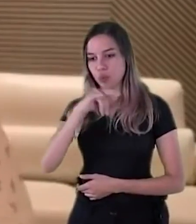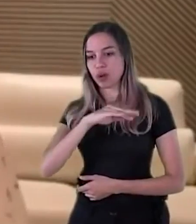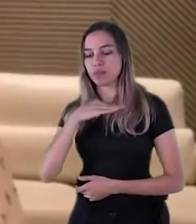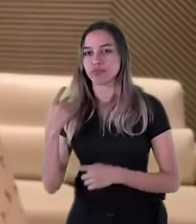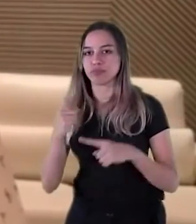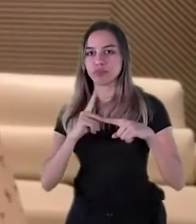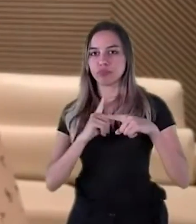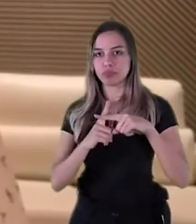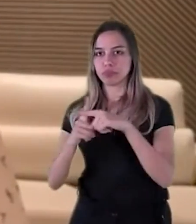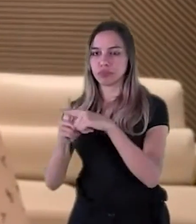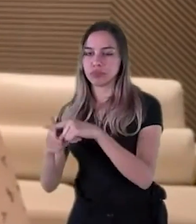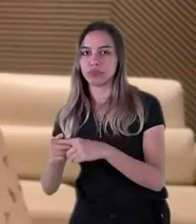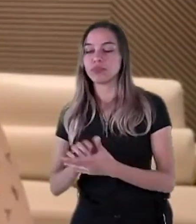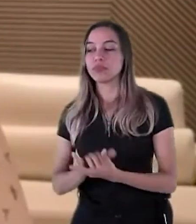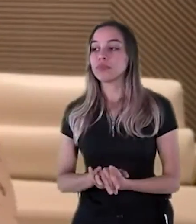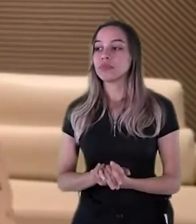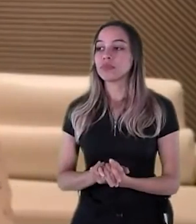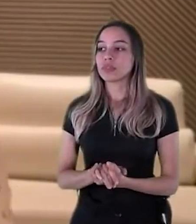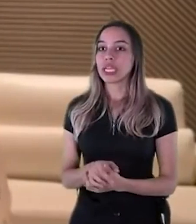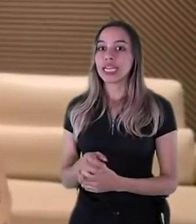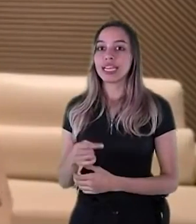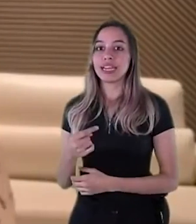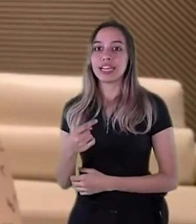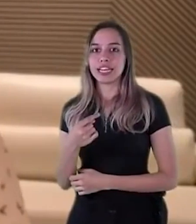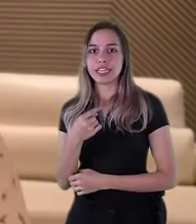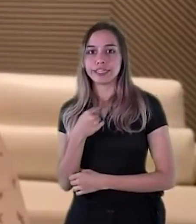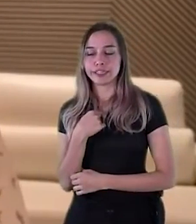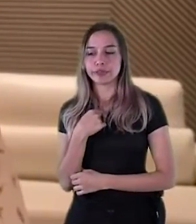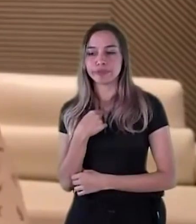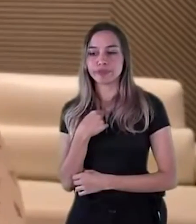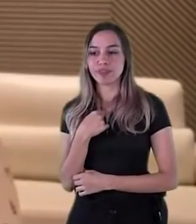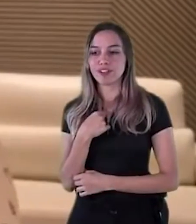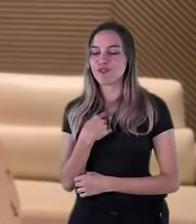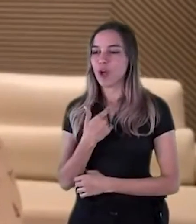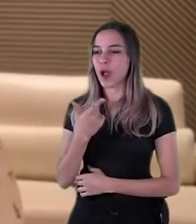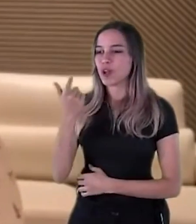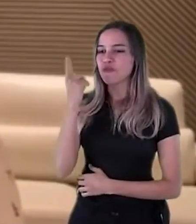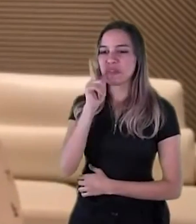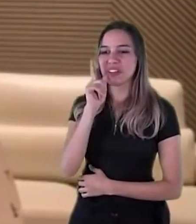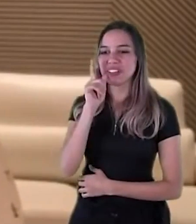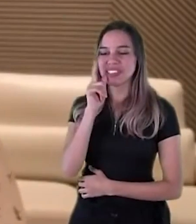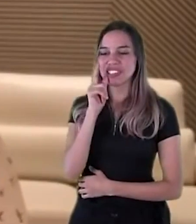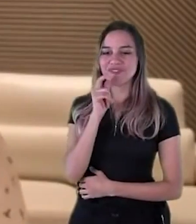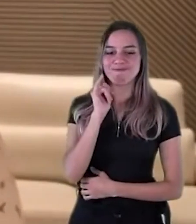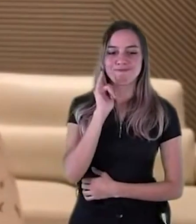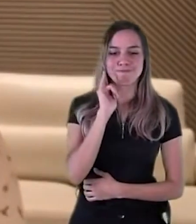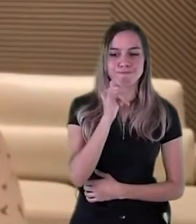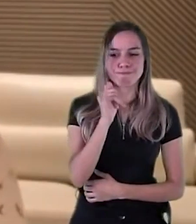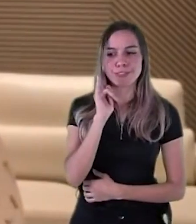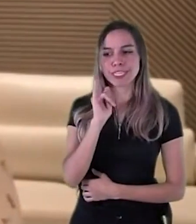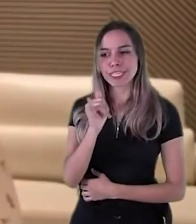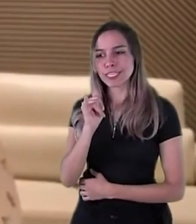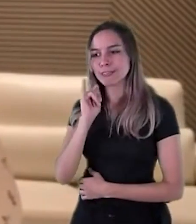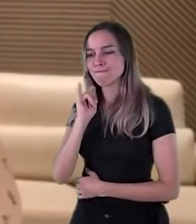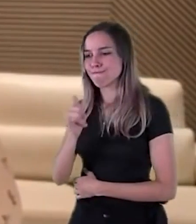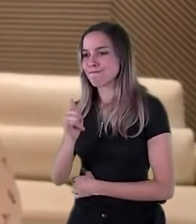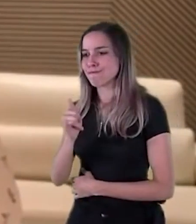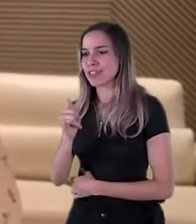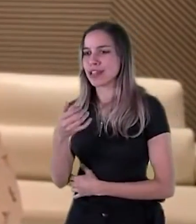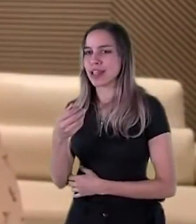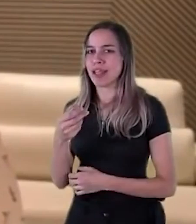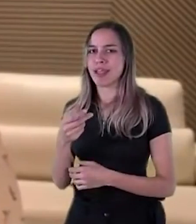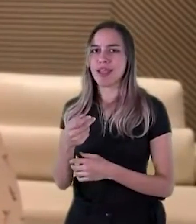conta disso. Do discurso técnico, não. Às vezes eu chorava mais para os